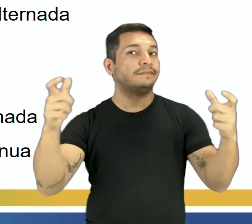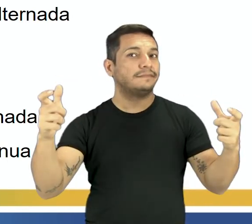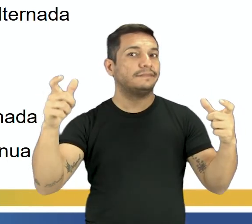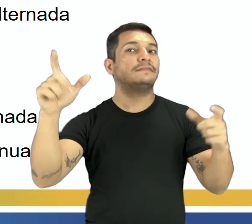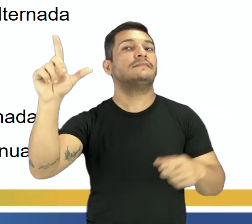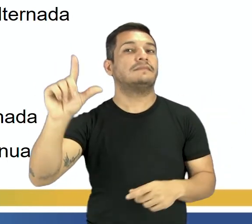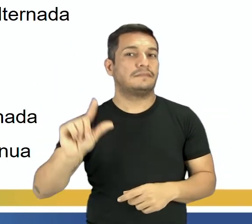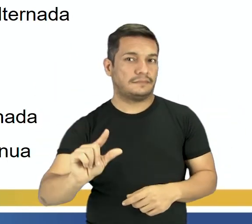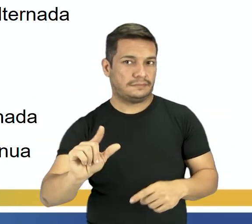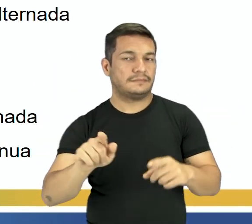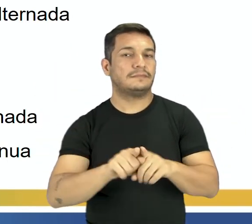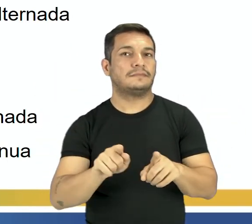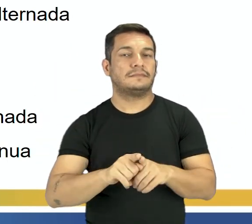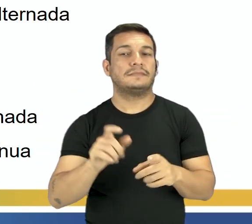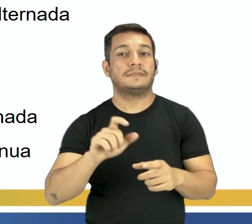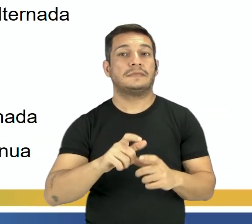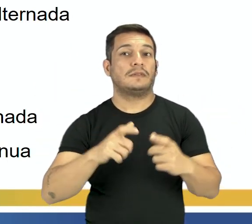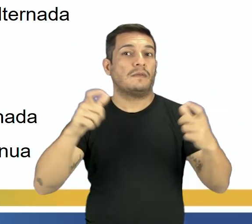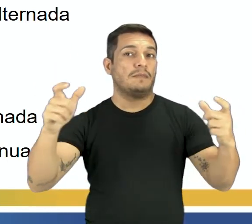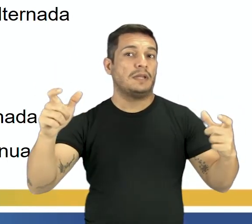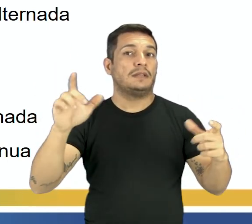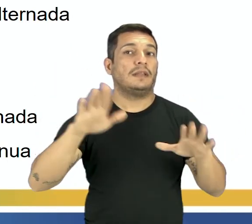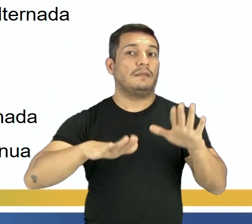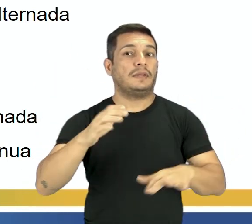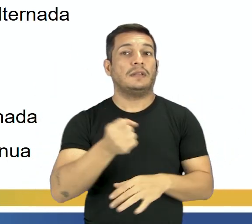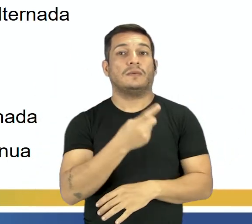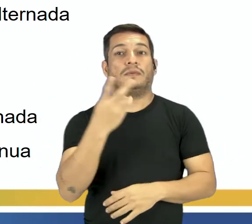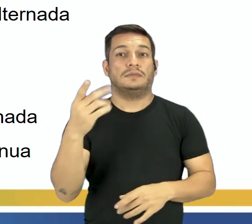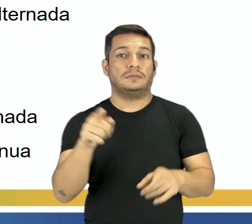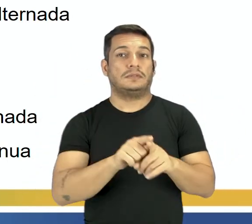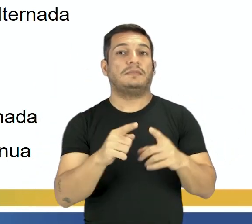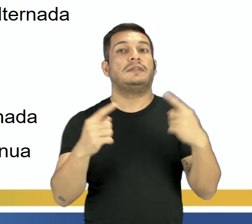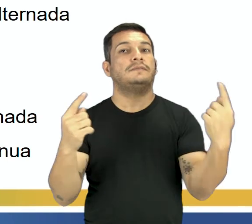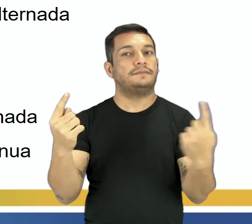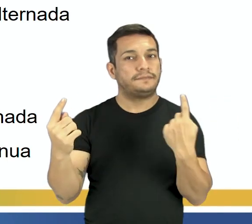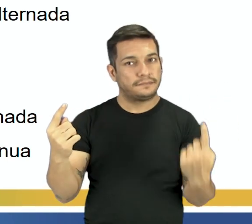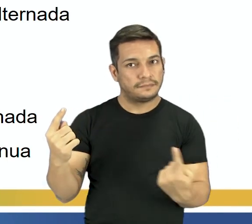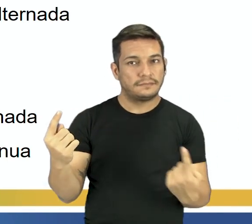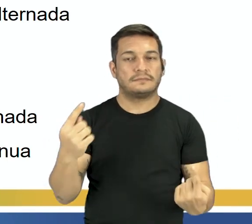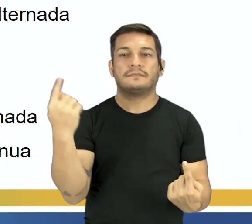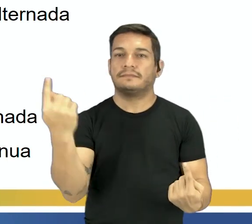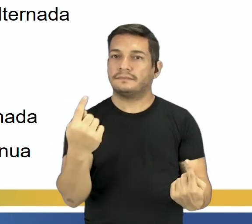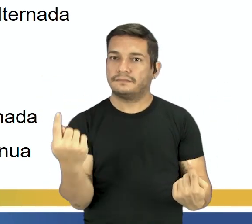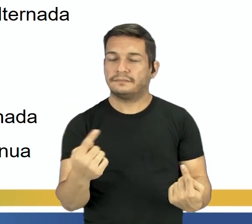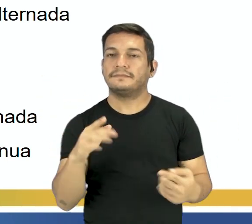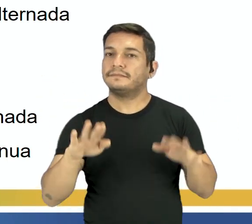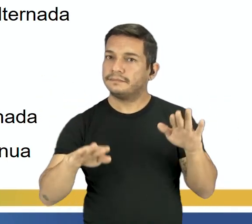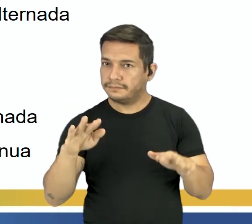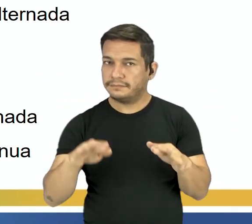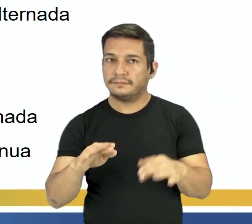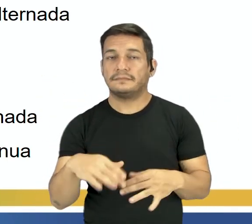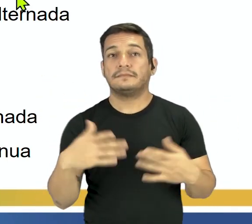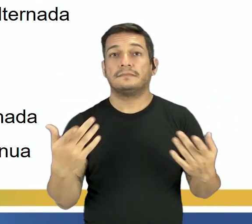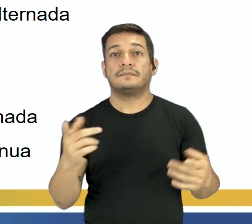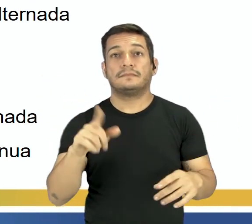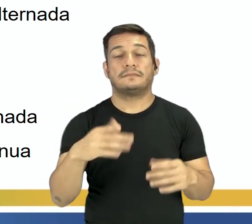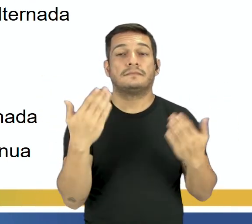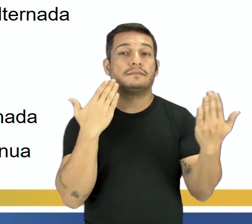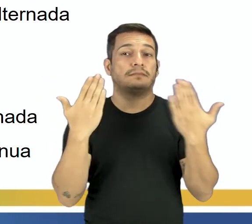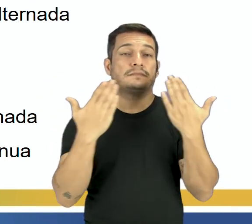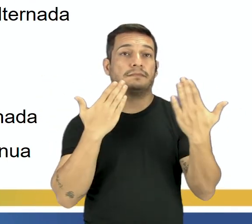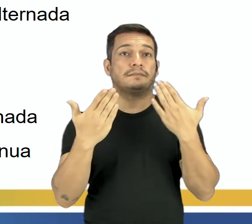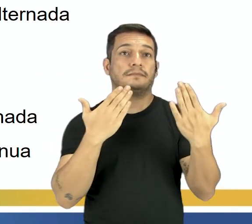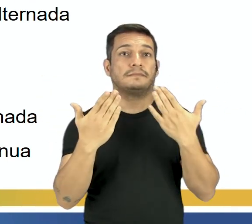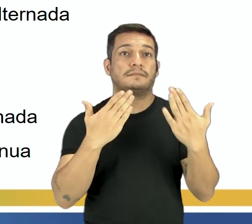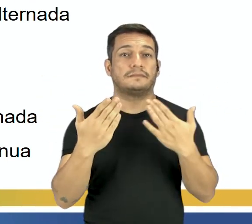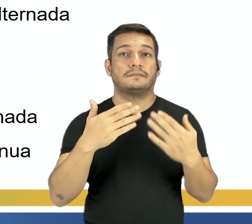diminui. E aí, se ele aumenta ou se diminui, depende da quantidade de aspiras. Nesse caso, comparado